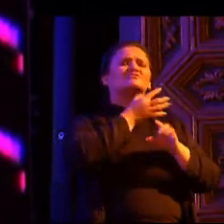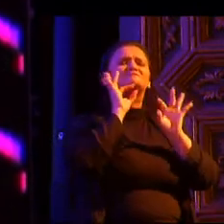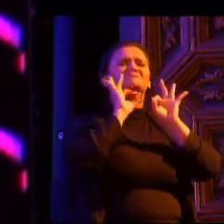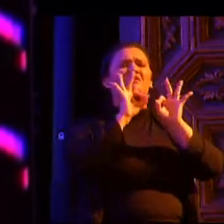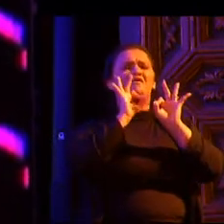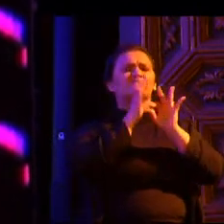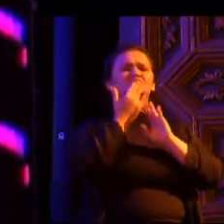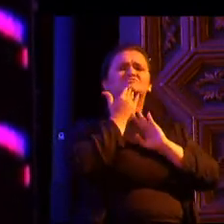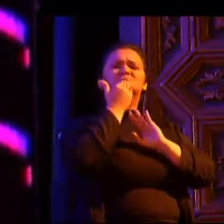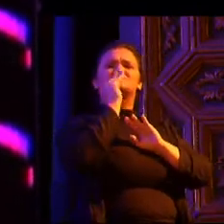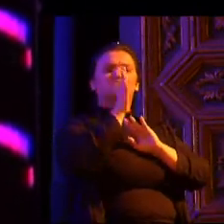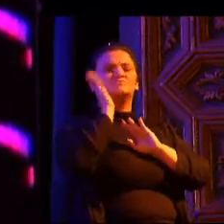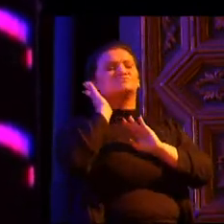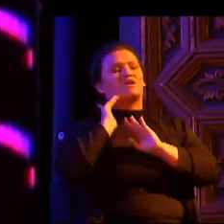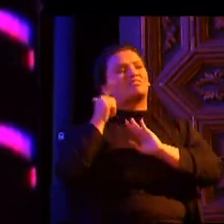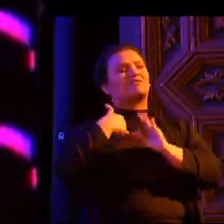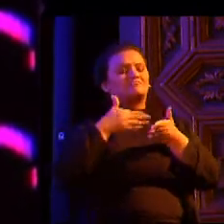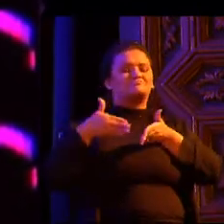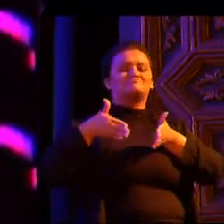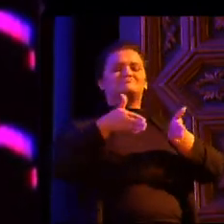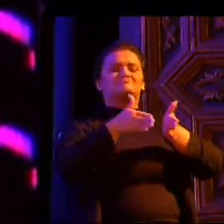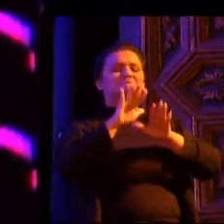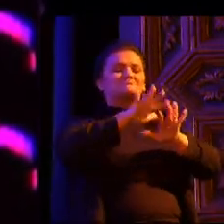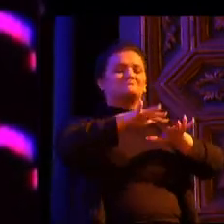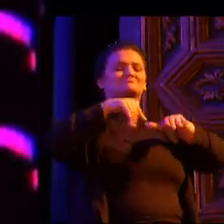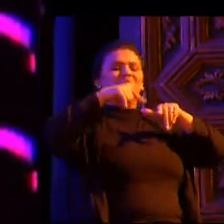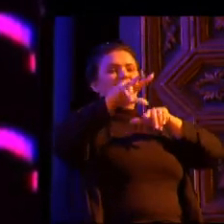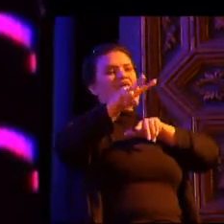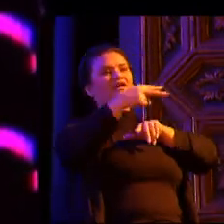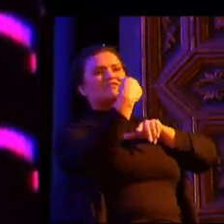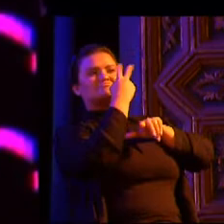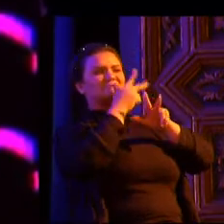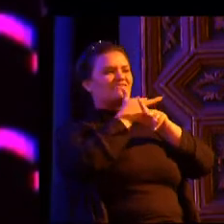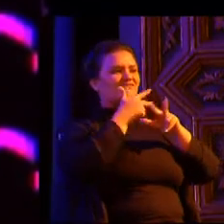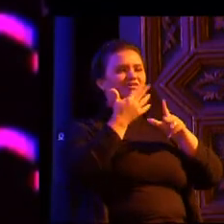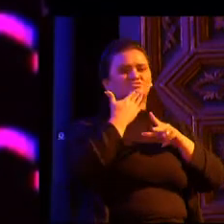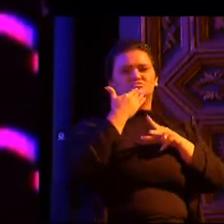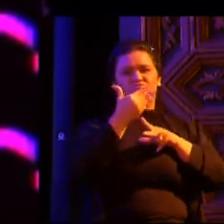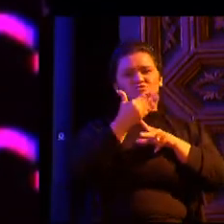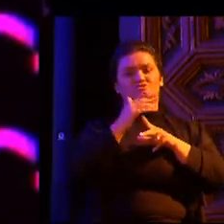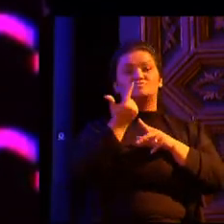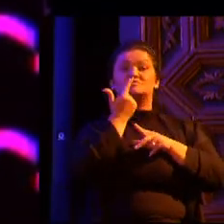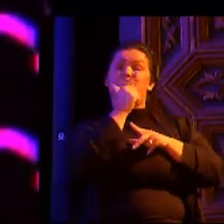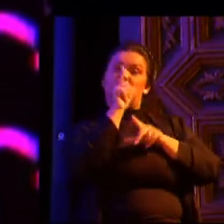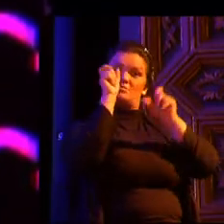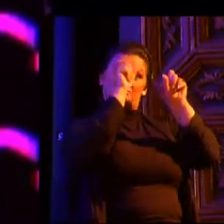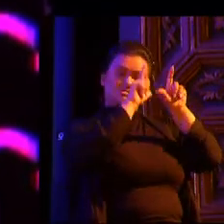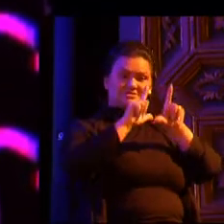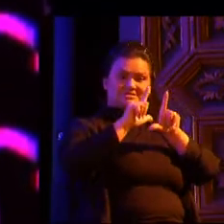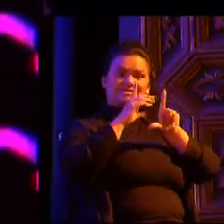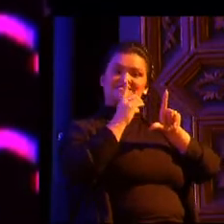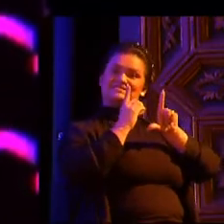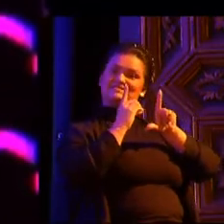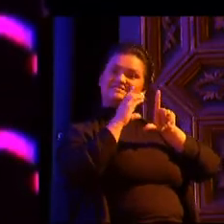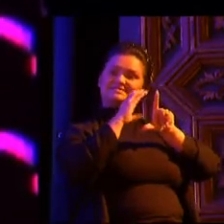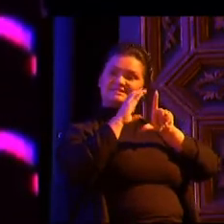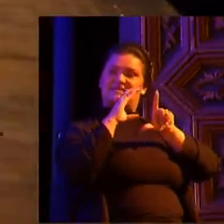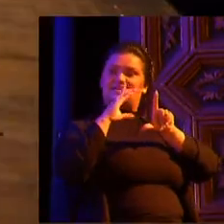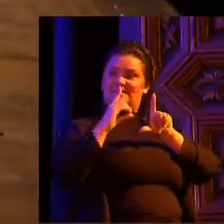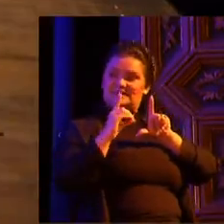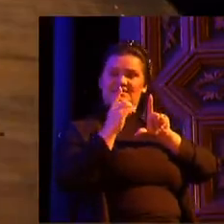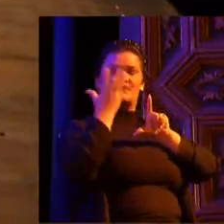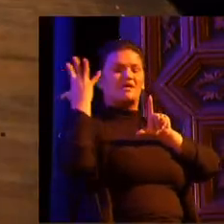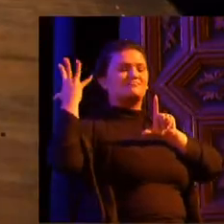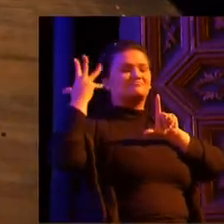destino já lhe reservava uma caminhada por palcos e plateias diversas. Seu álbum de estreia homenageia uma das mais